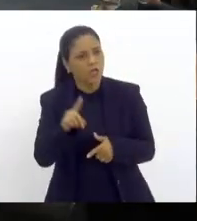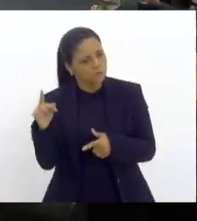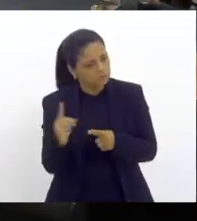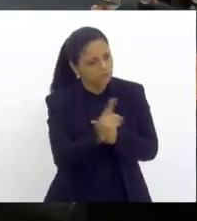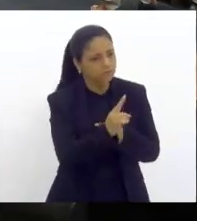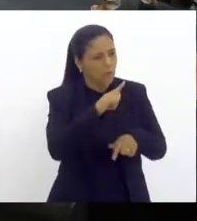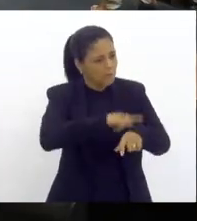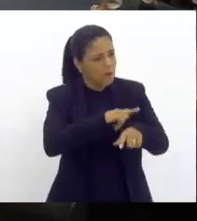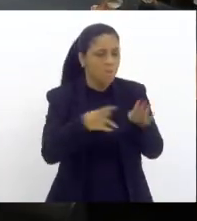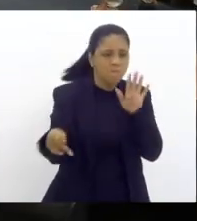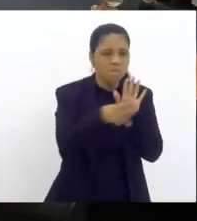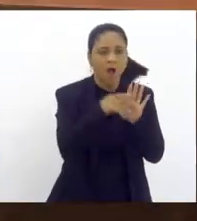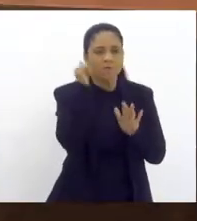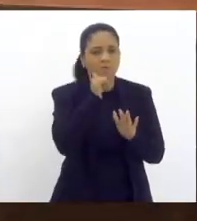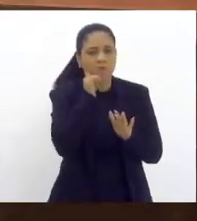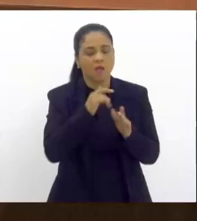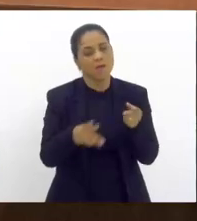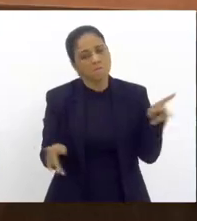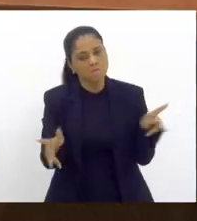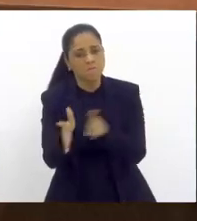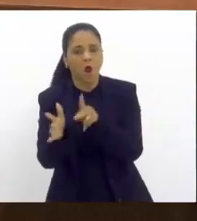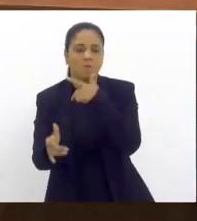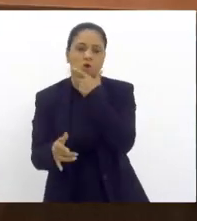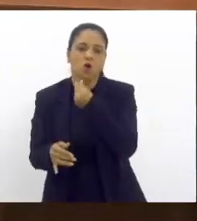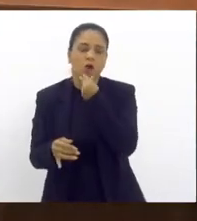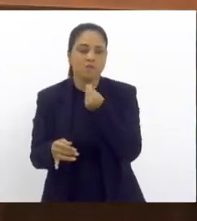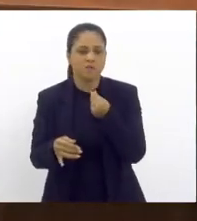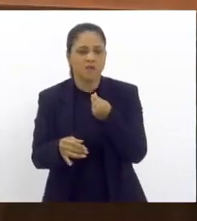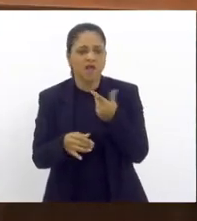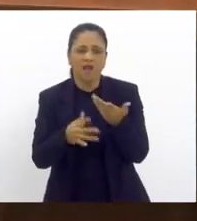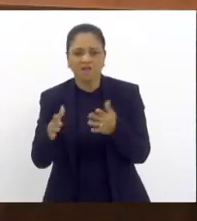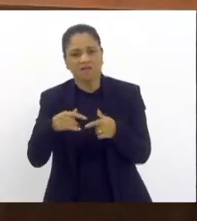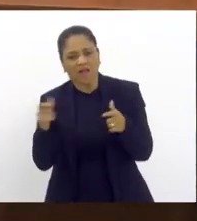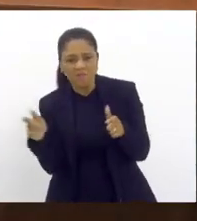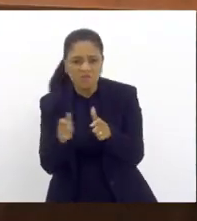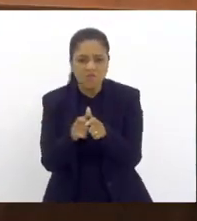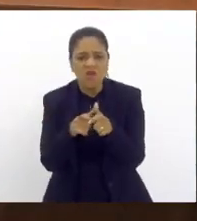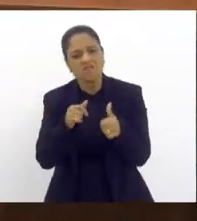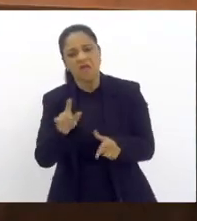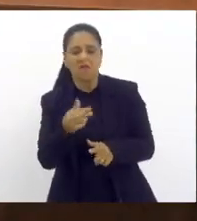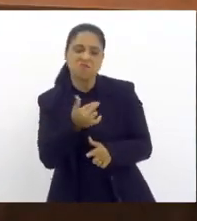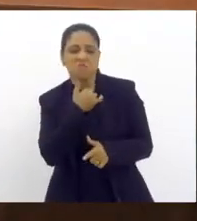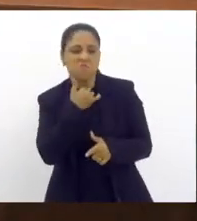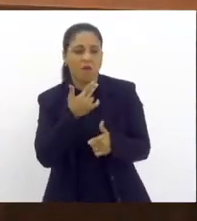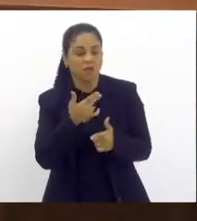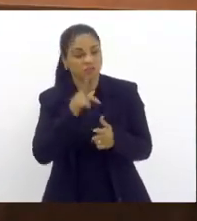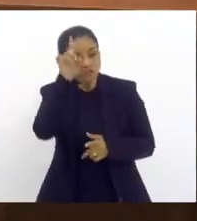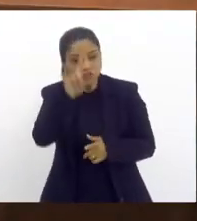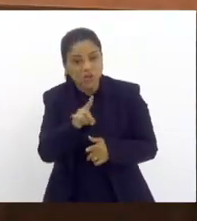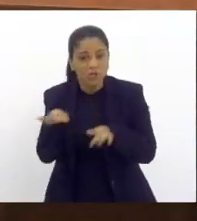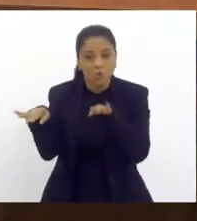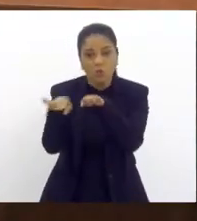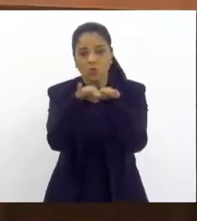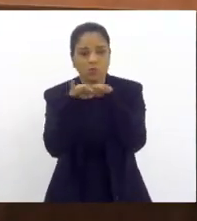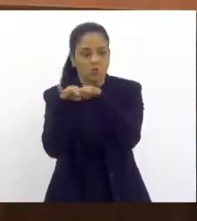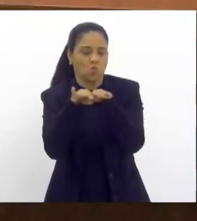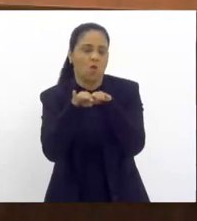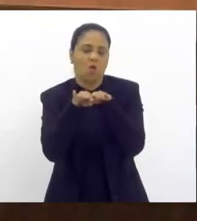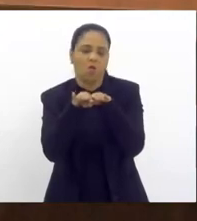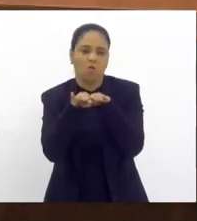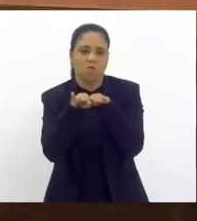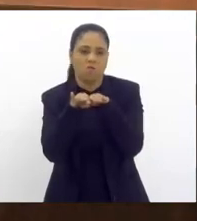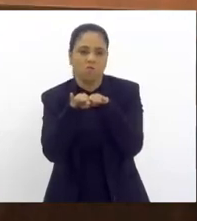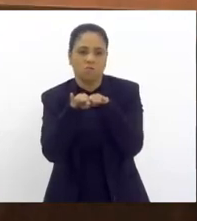Agora, infelizmente, a minoria não, que não pode. Isso tem que acabar. O direito é para todos, vale para A e vale para